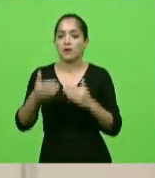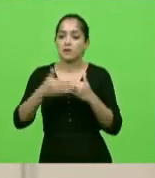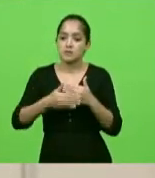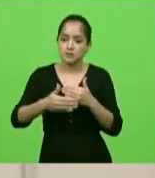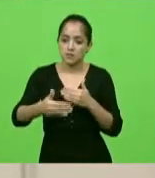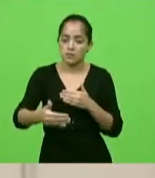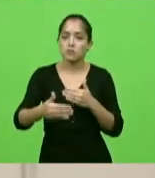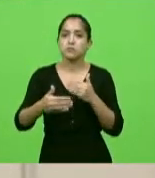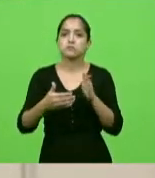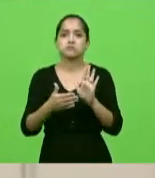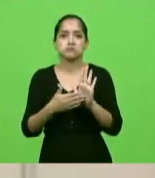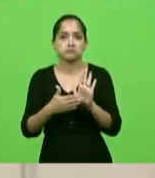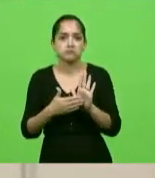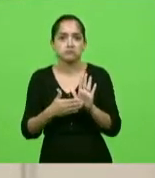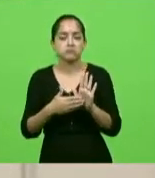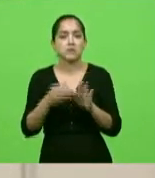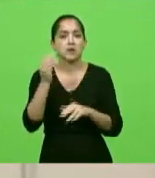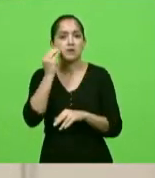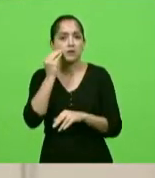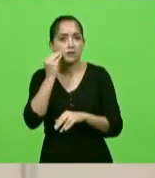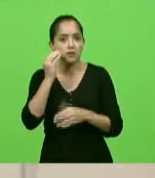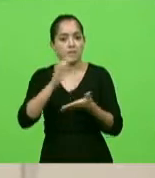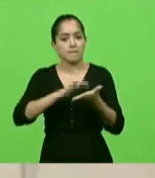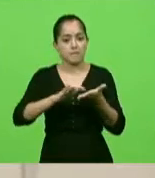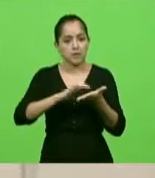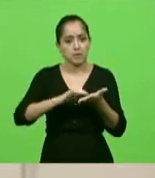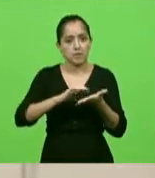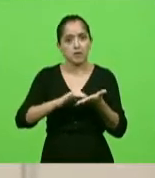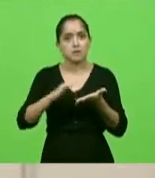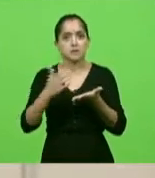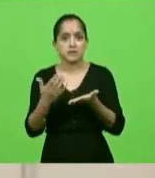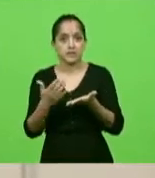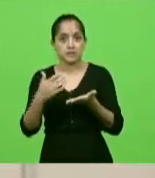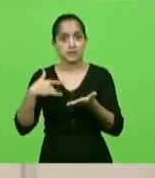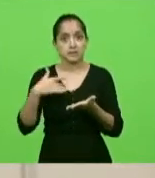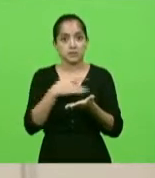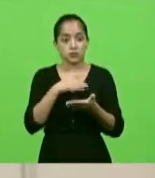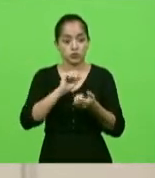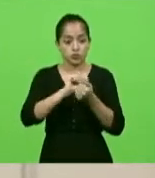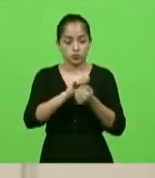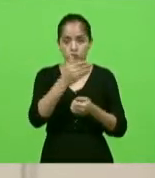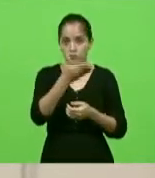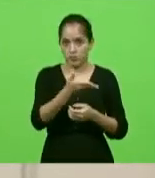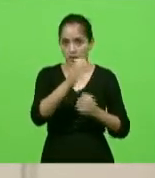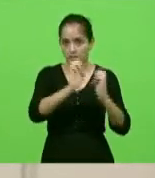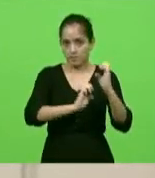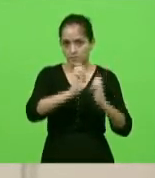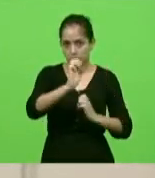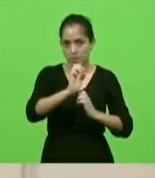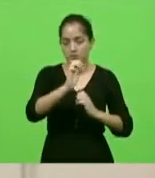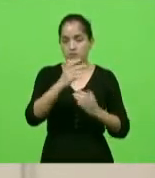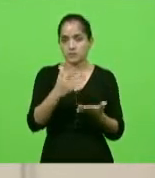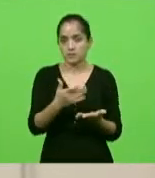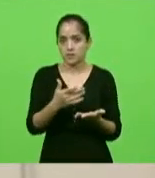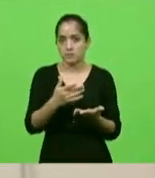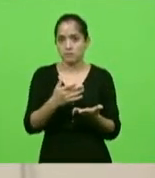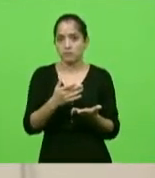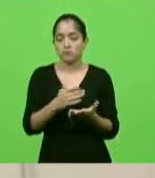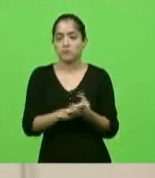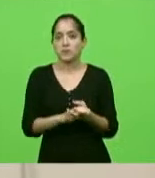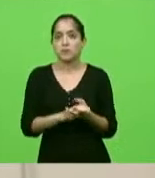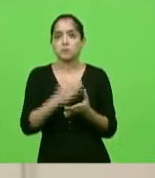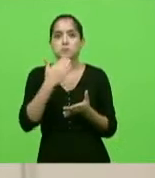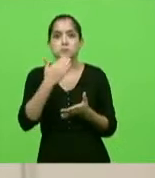Seguiram-se tratativas por agentes da Secretaria de Estado da Saúde junto à Veigamed. Diante